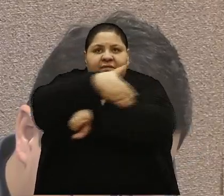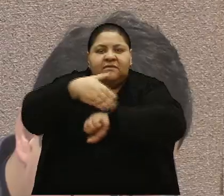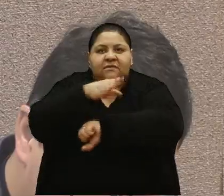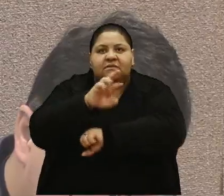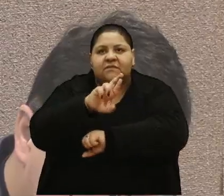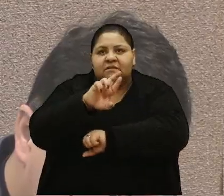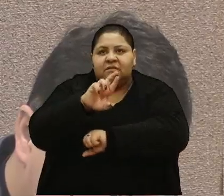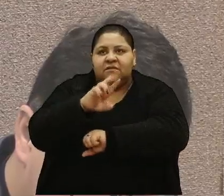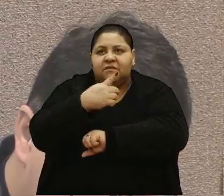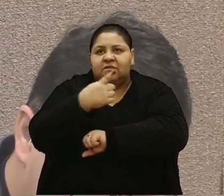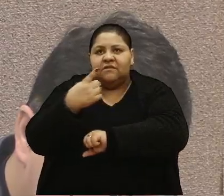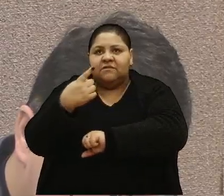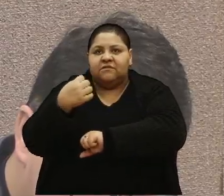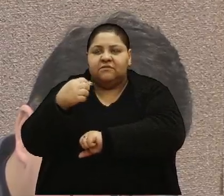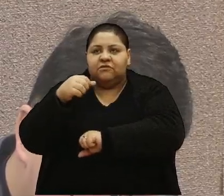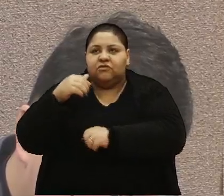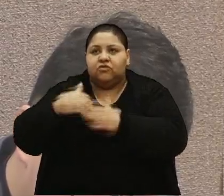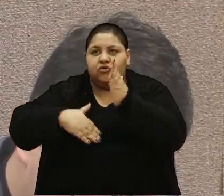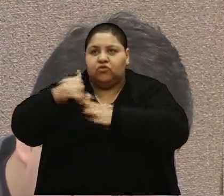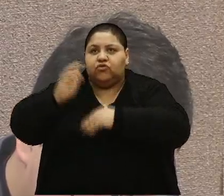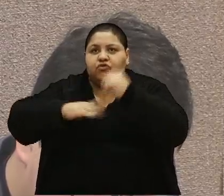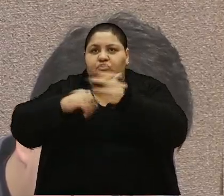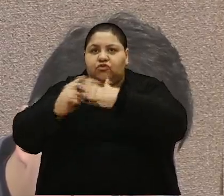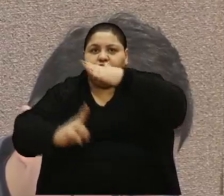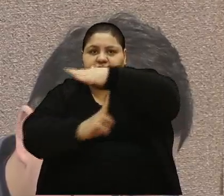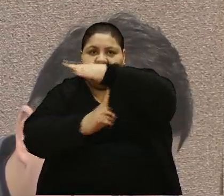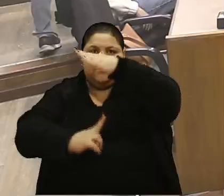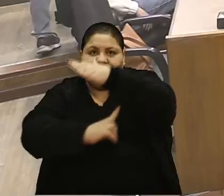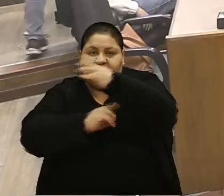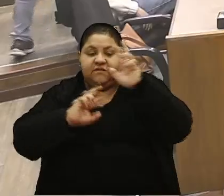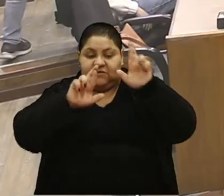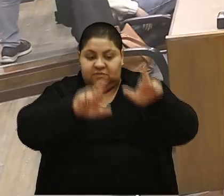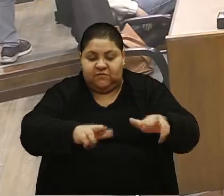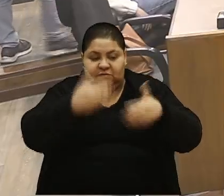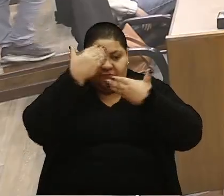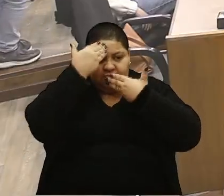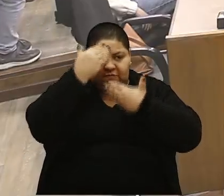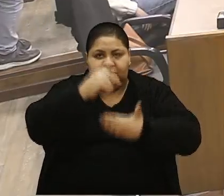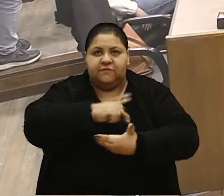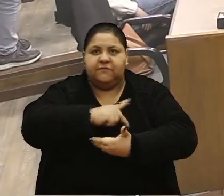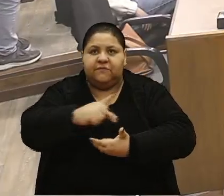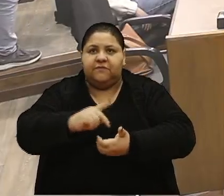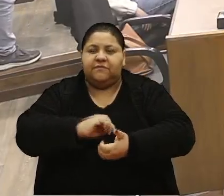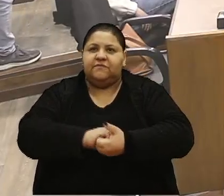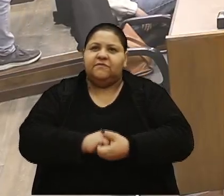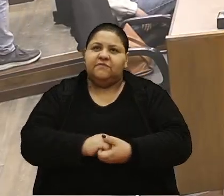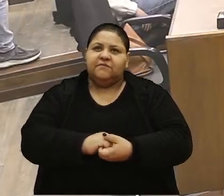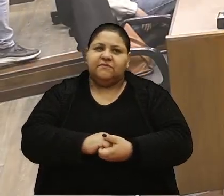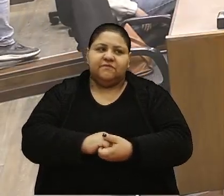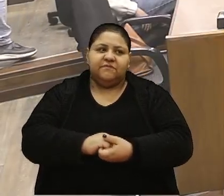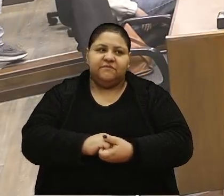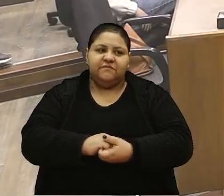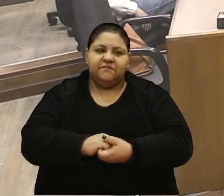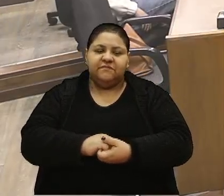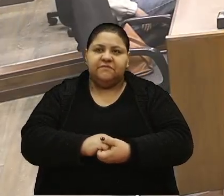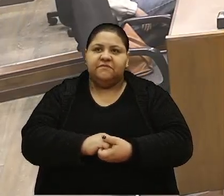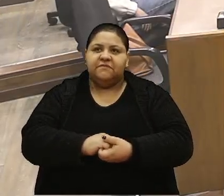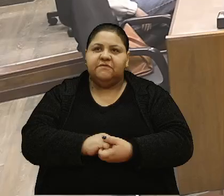BR-116, construindo mais um viaduto naquela região. Muito obrigado, presidente. Obrigado, vereador Capitão